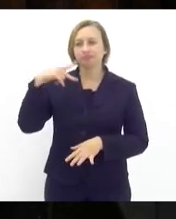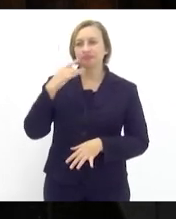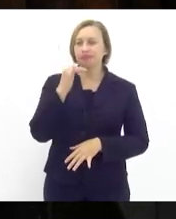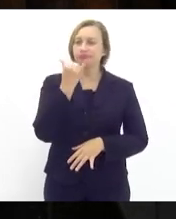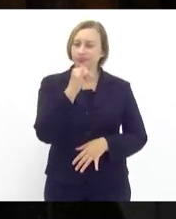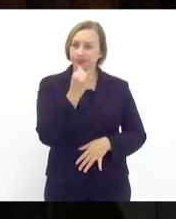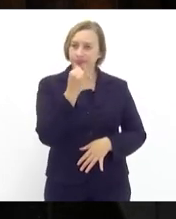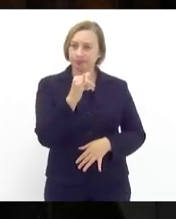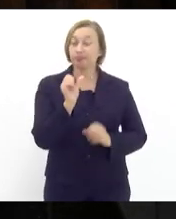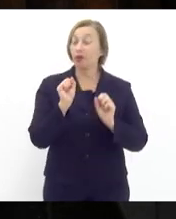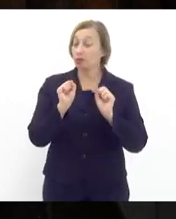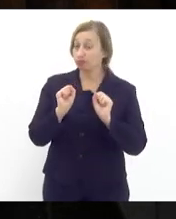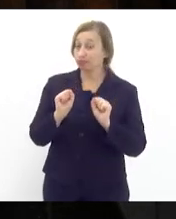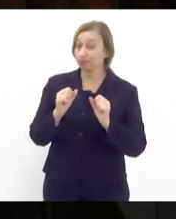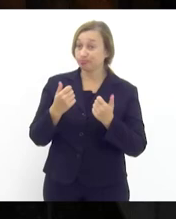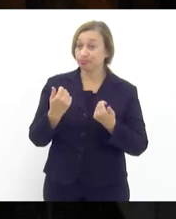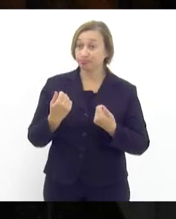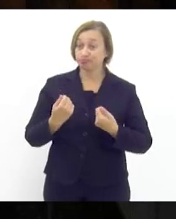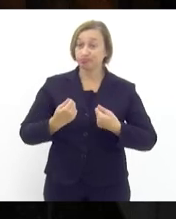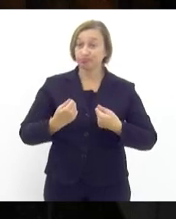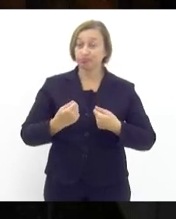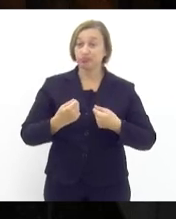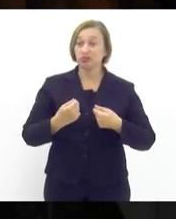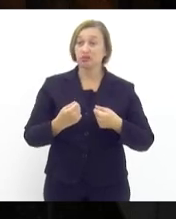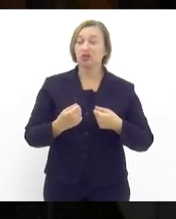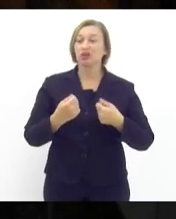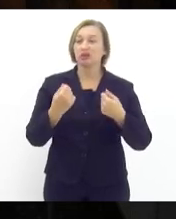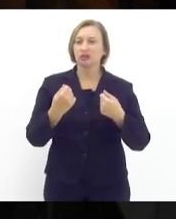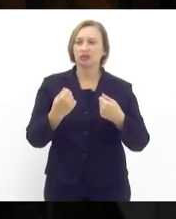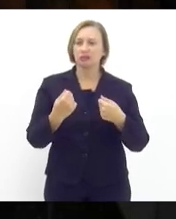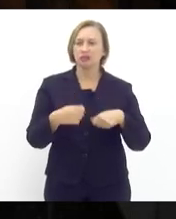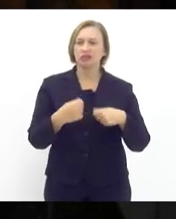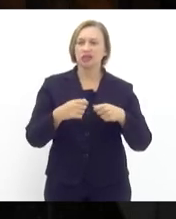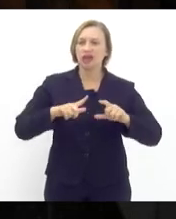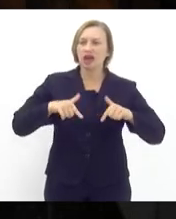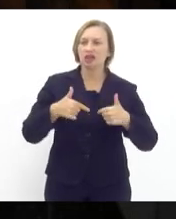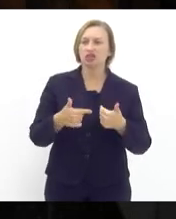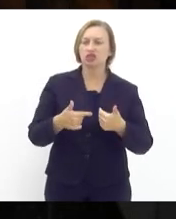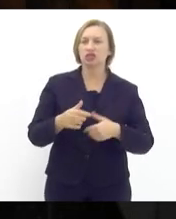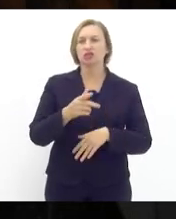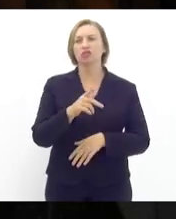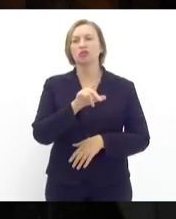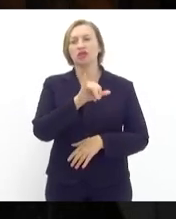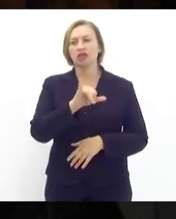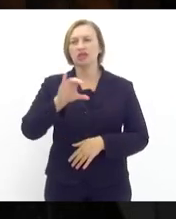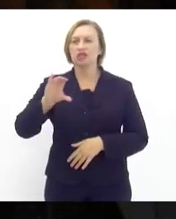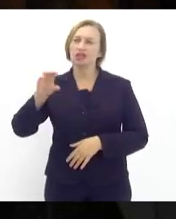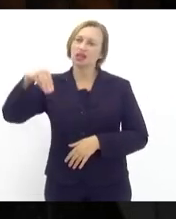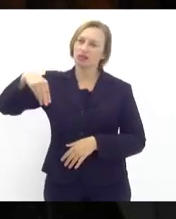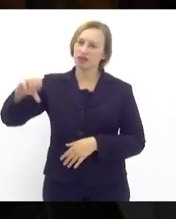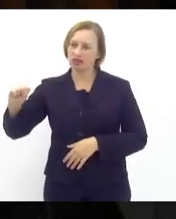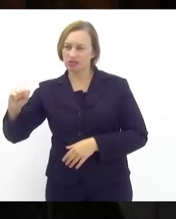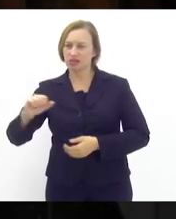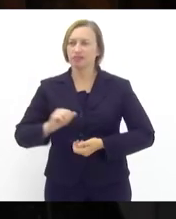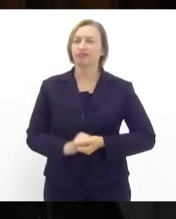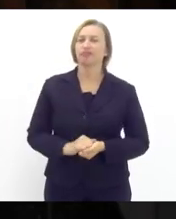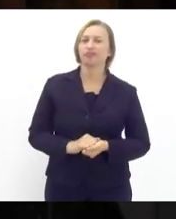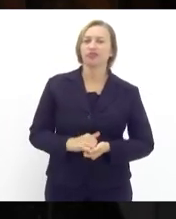que devia legislar sobre ICMS dito isso senhor presidente